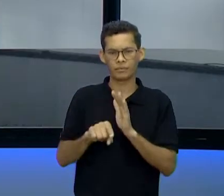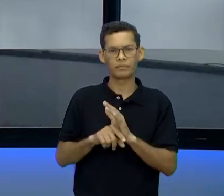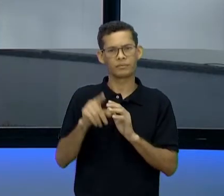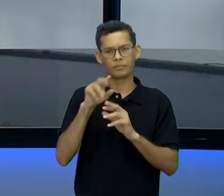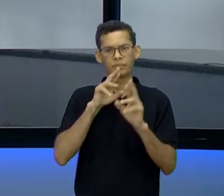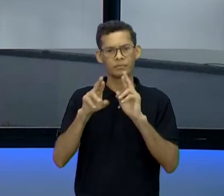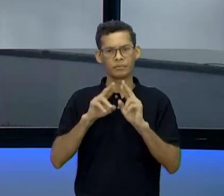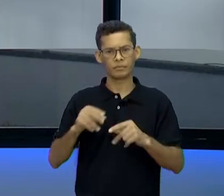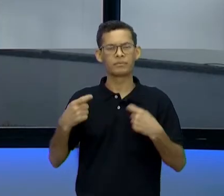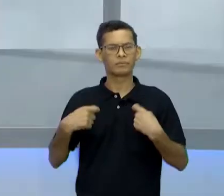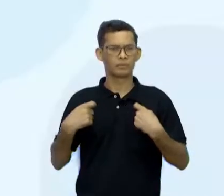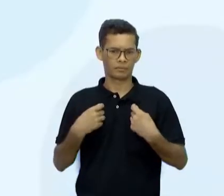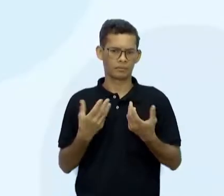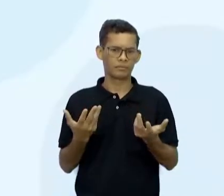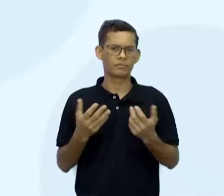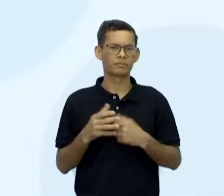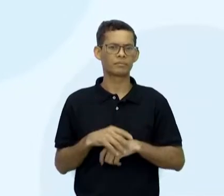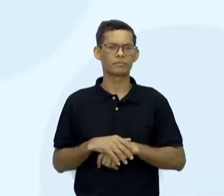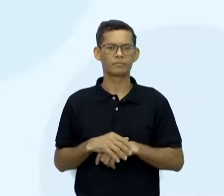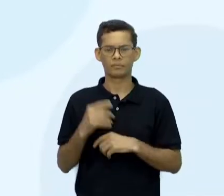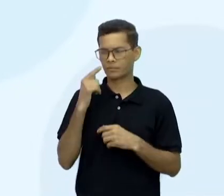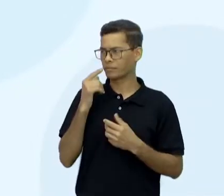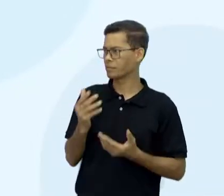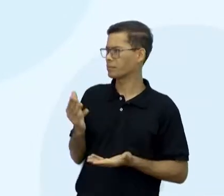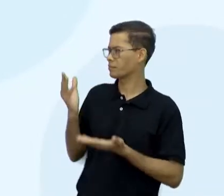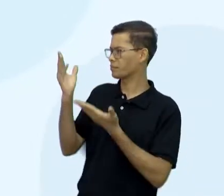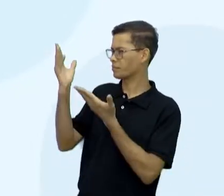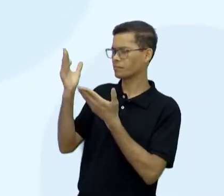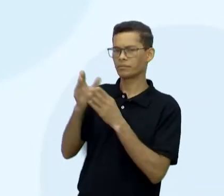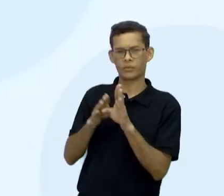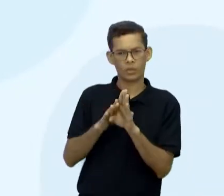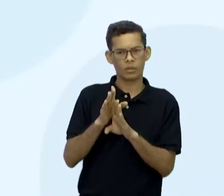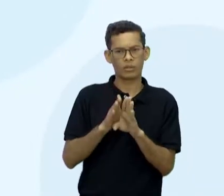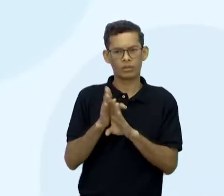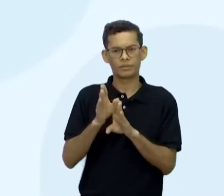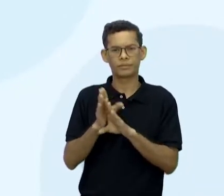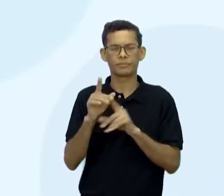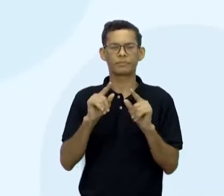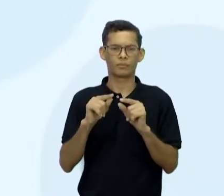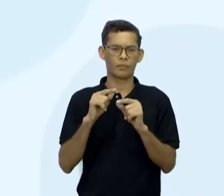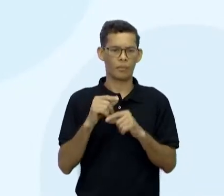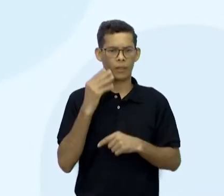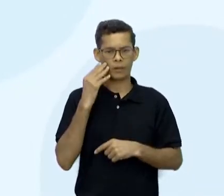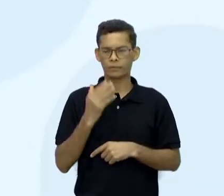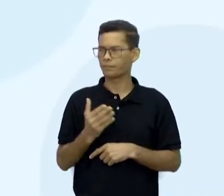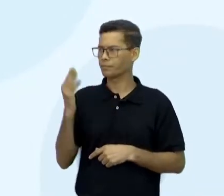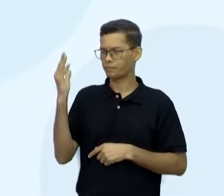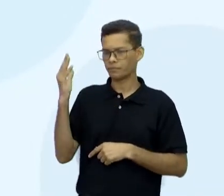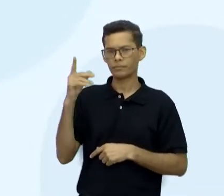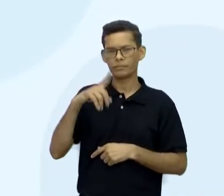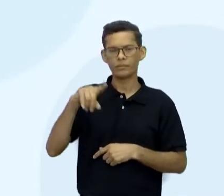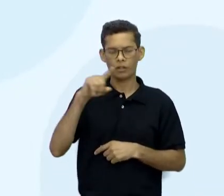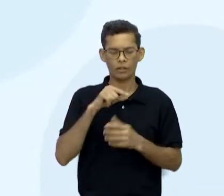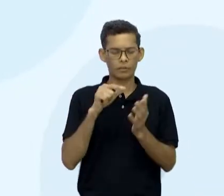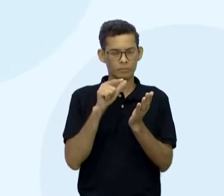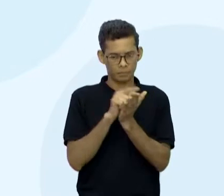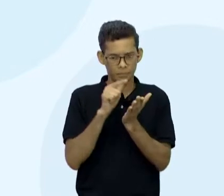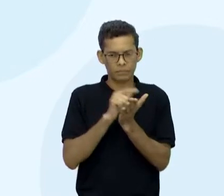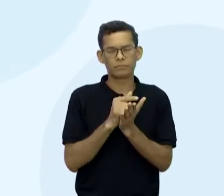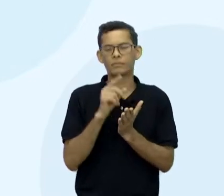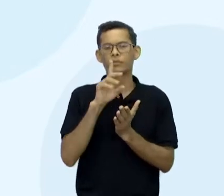Então tá aí, ó. Ó, então essa é uma das orientações que eu faço para ele, né, Gibarina? Além de colocar a data, o título,